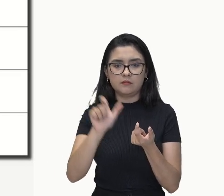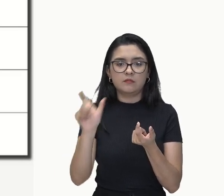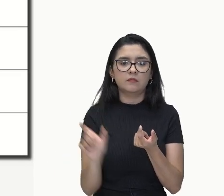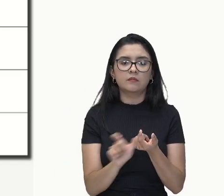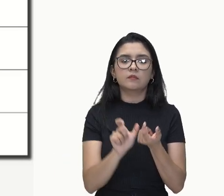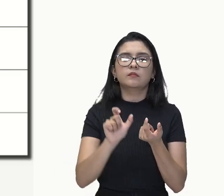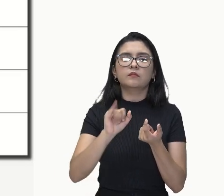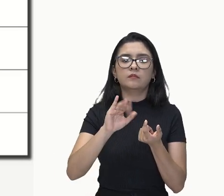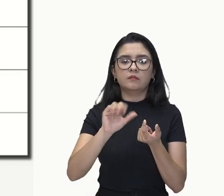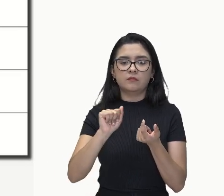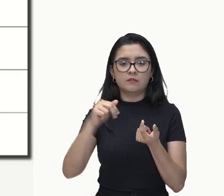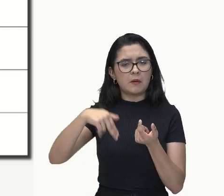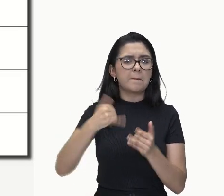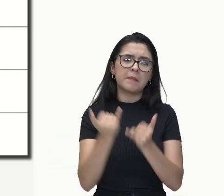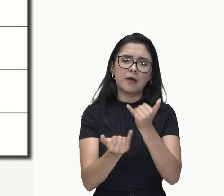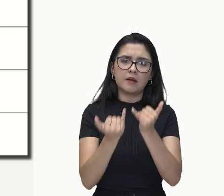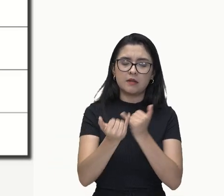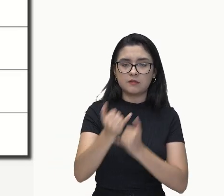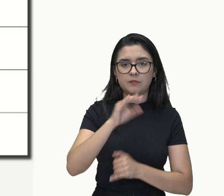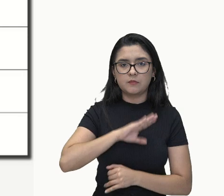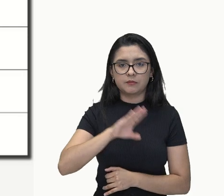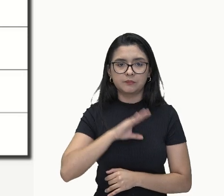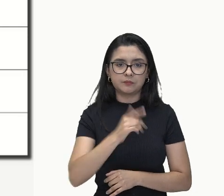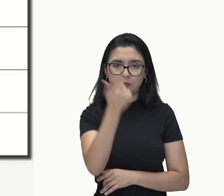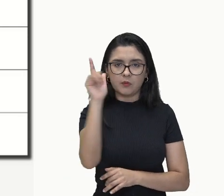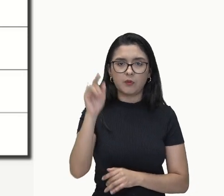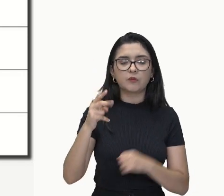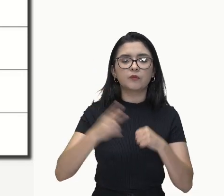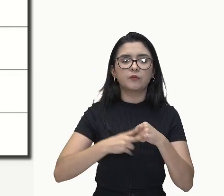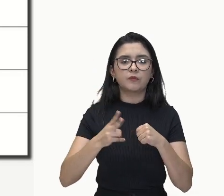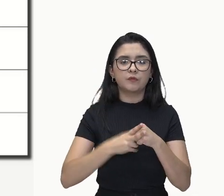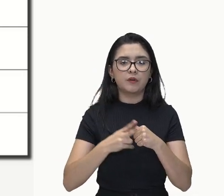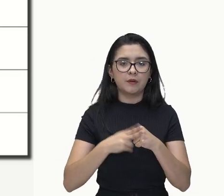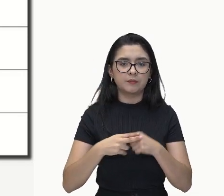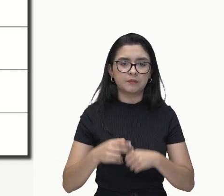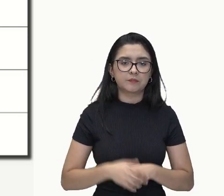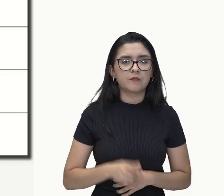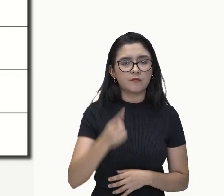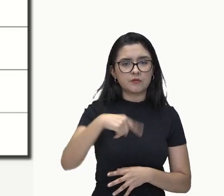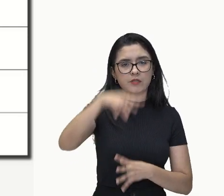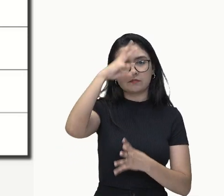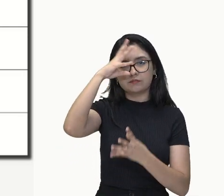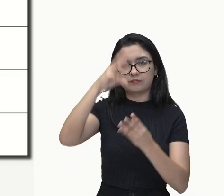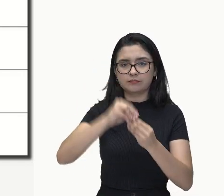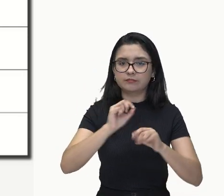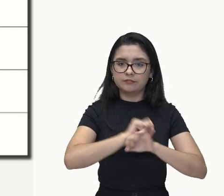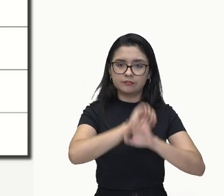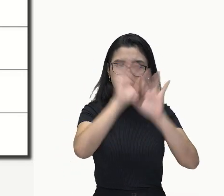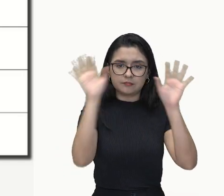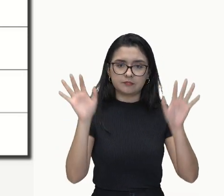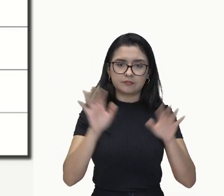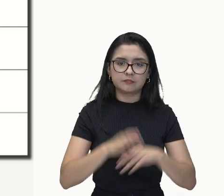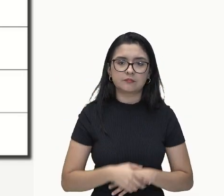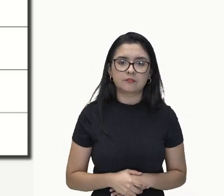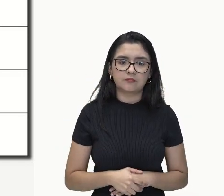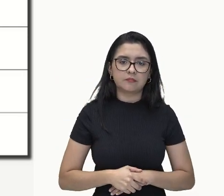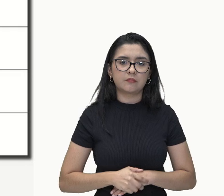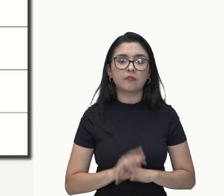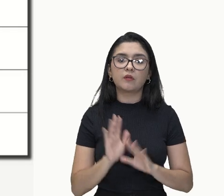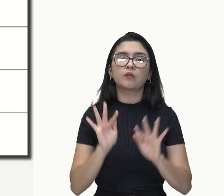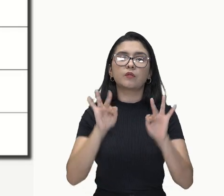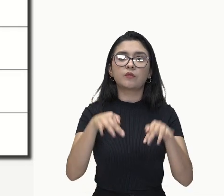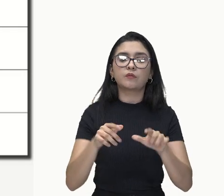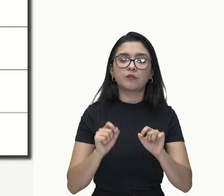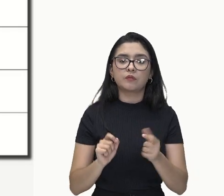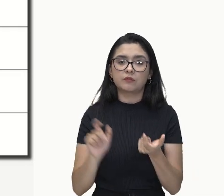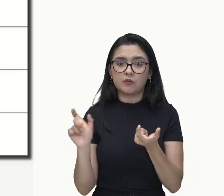é parecido com o português. Vamos para o verbo beber, que aí vocês vão entender muito mais. Tirando a terminação do verbo, o que